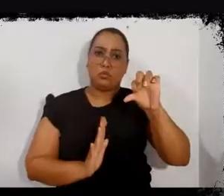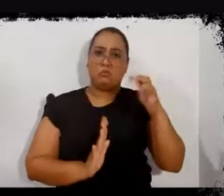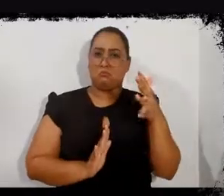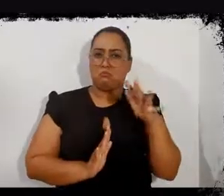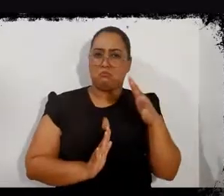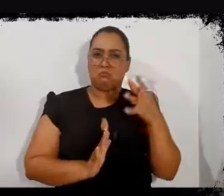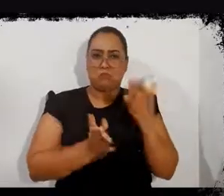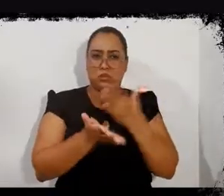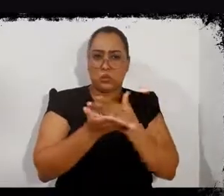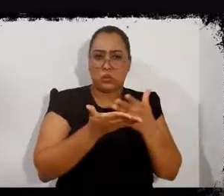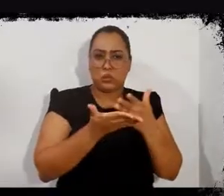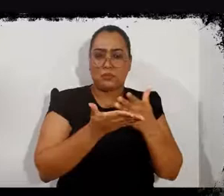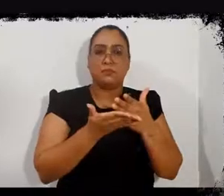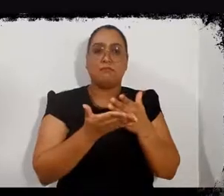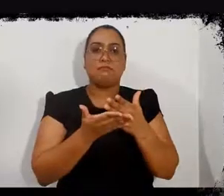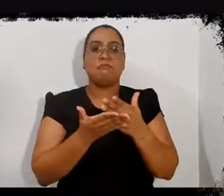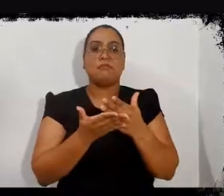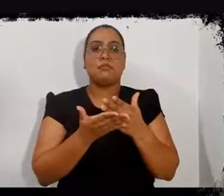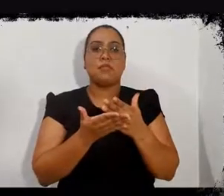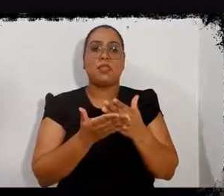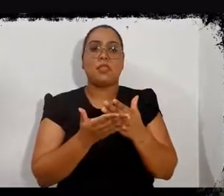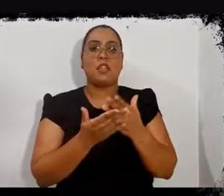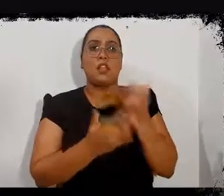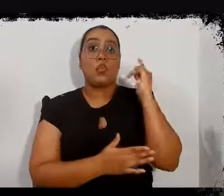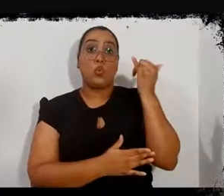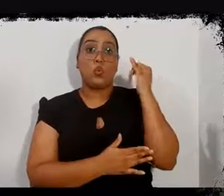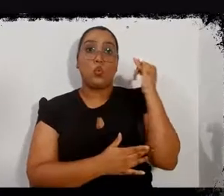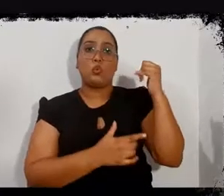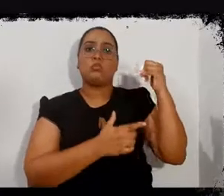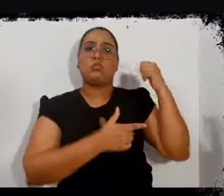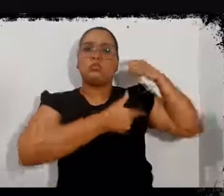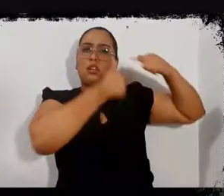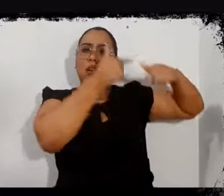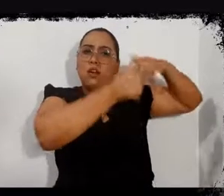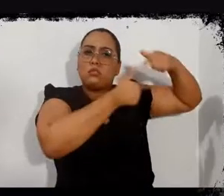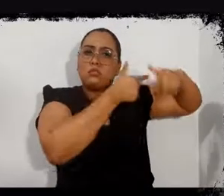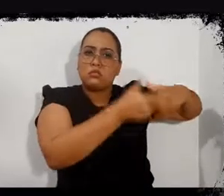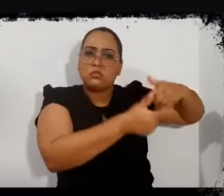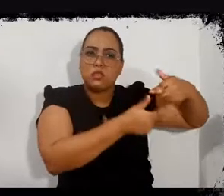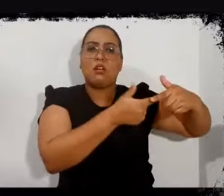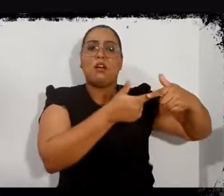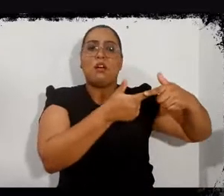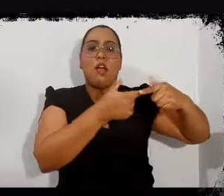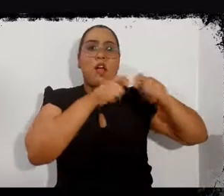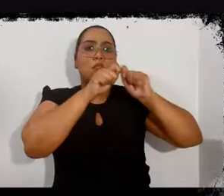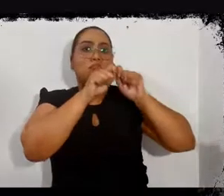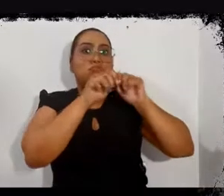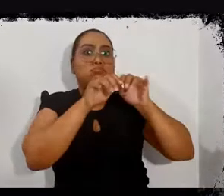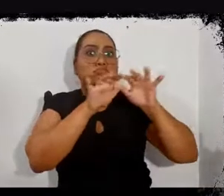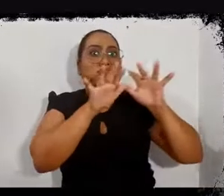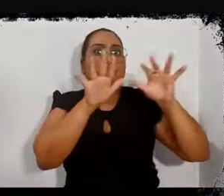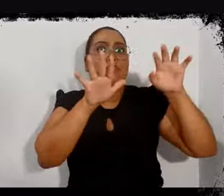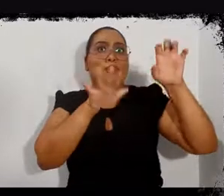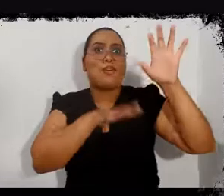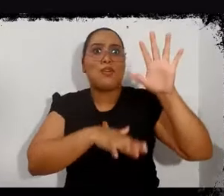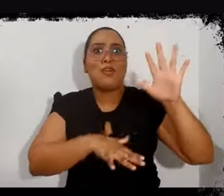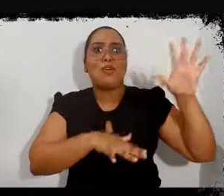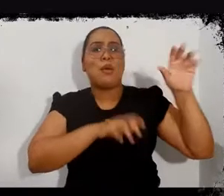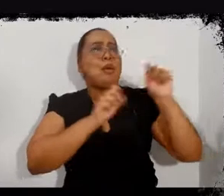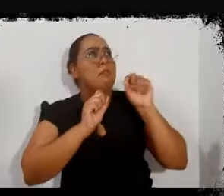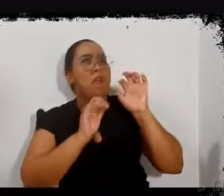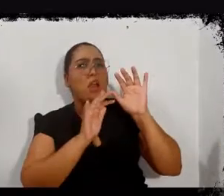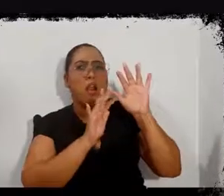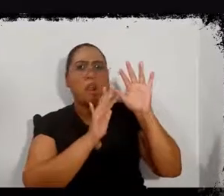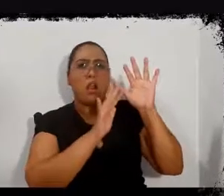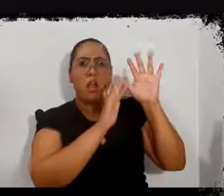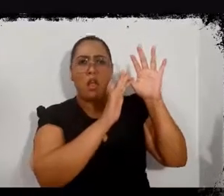o interesse pelos contos tradicionais se difundiu pela Europa, assim como a